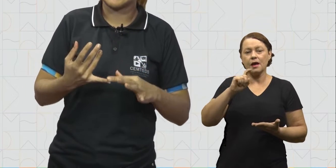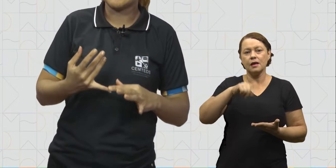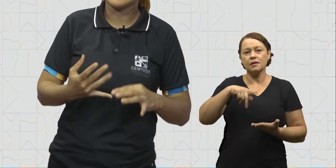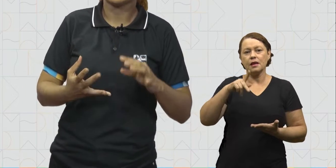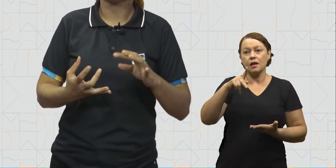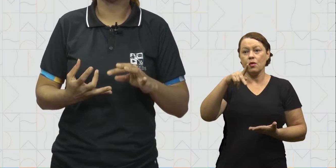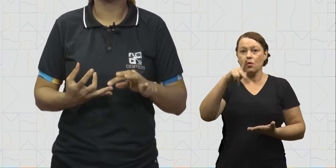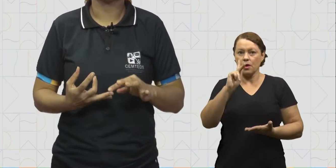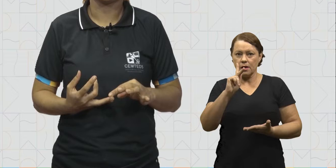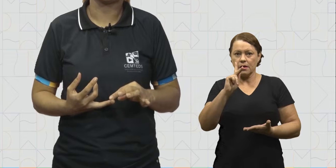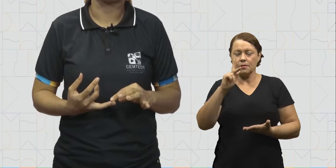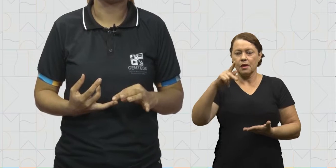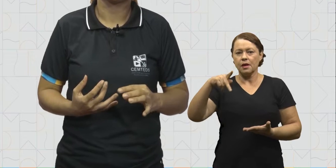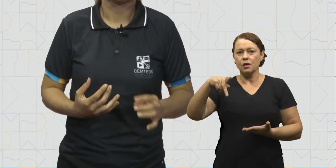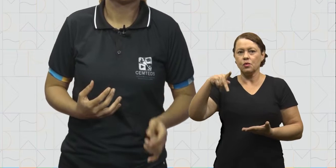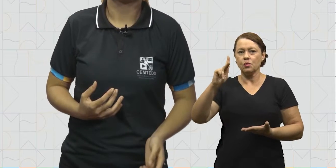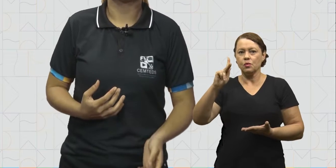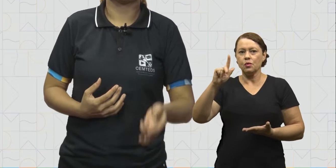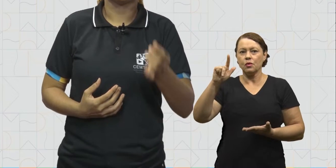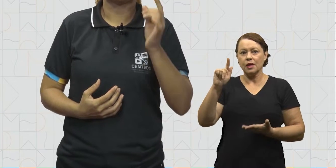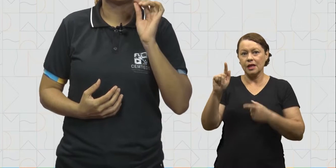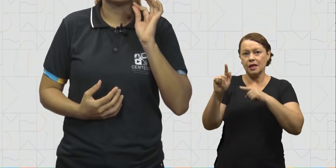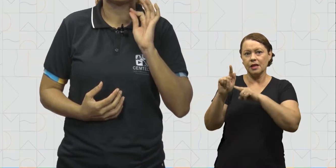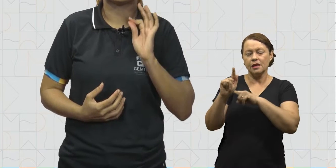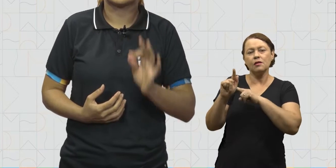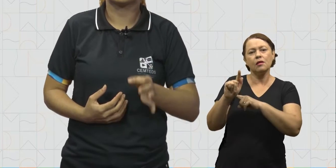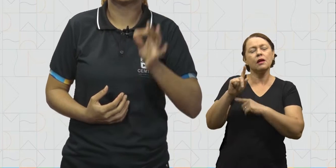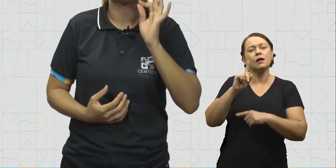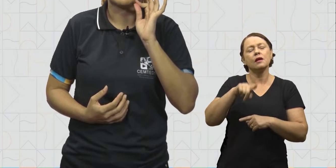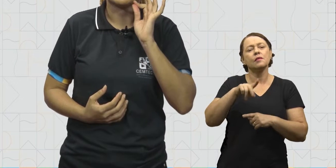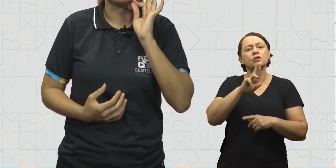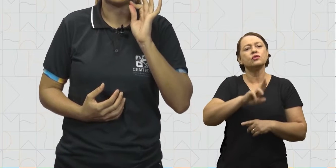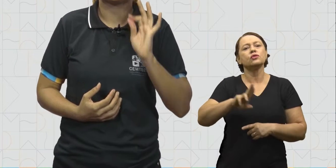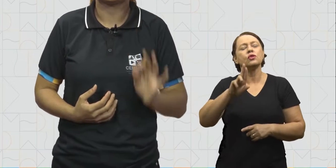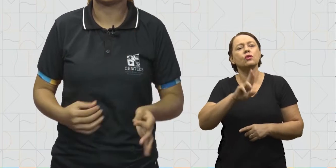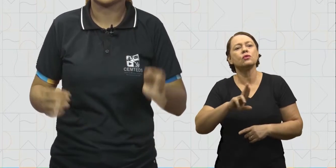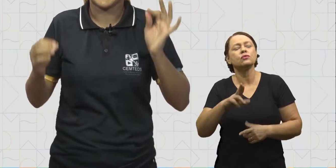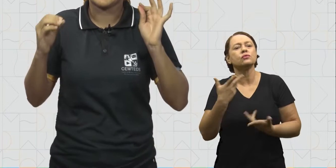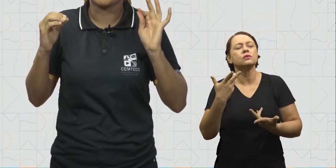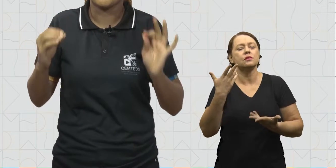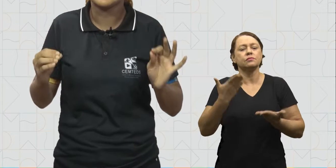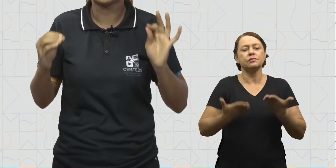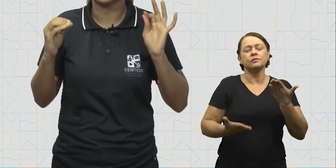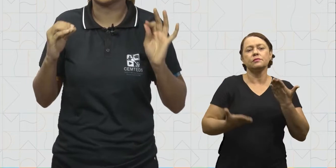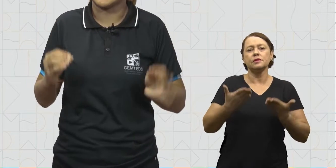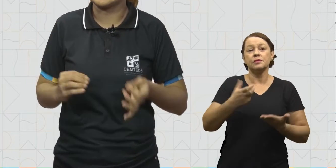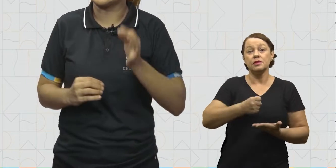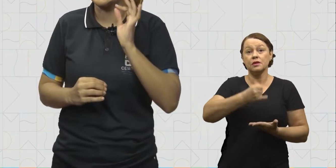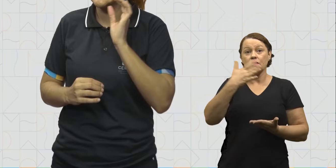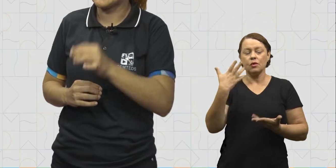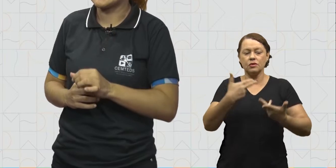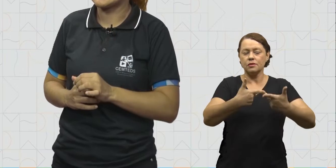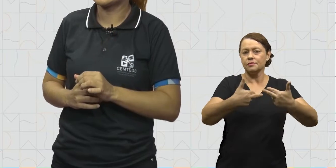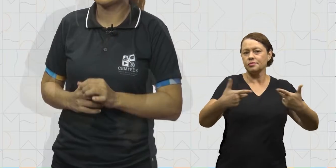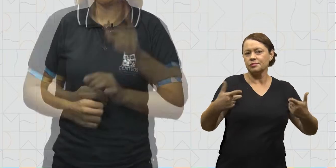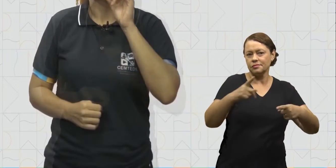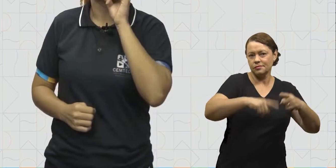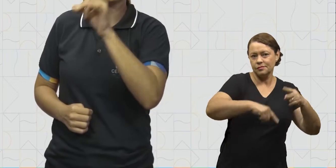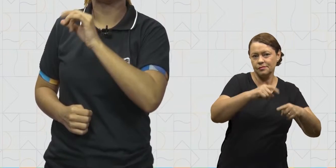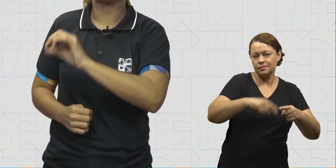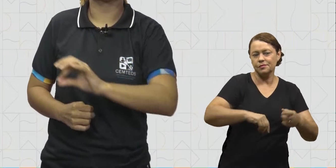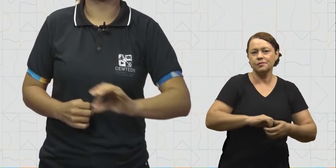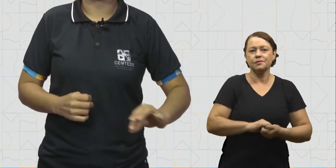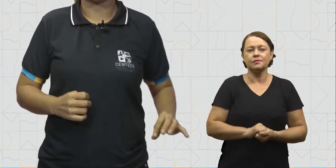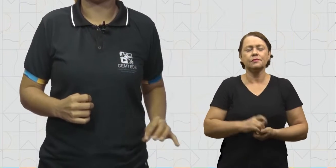o grama e o quilograma, que são as que usamos para medir a quantidade das coisas.